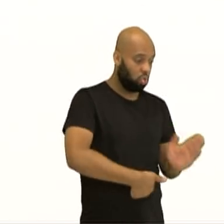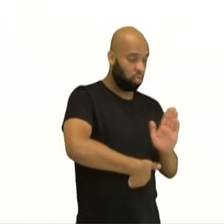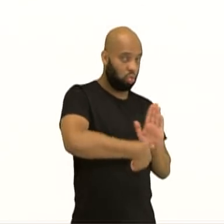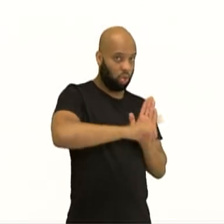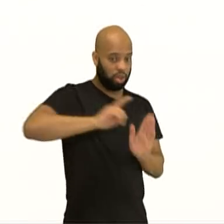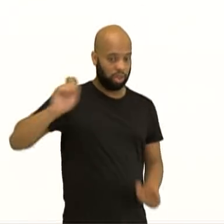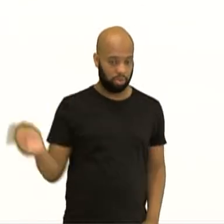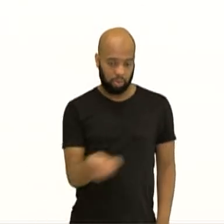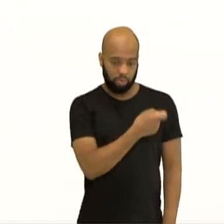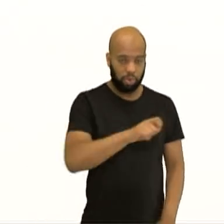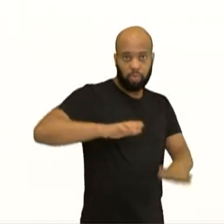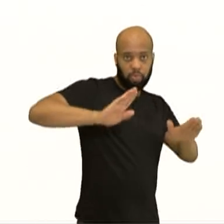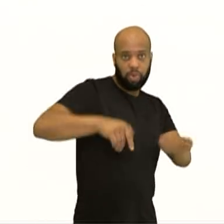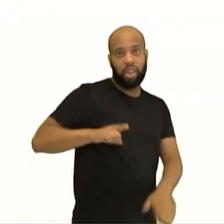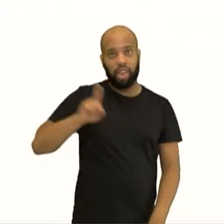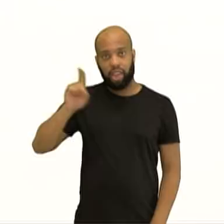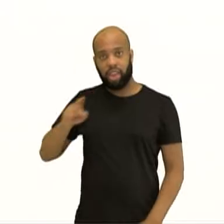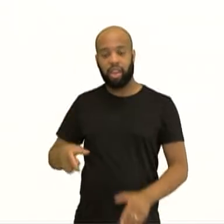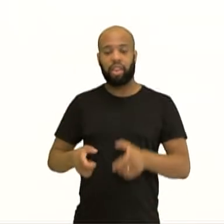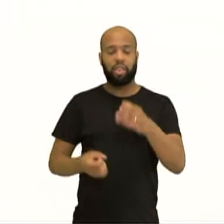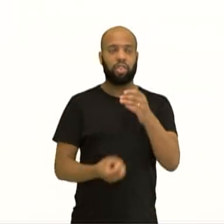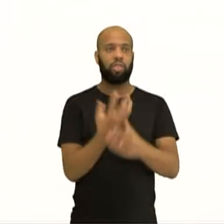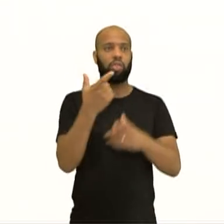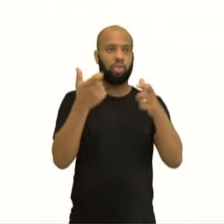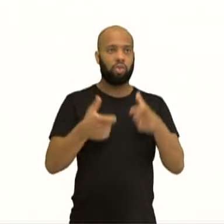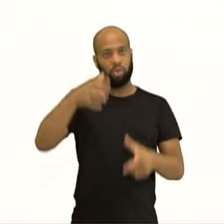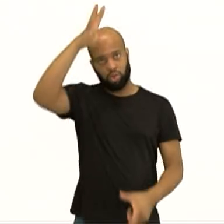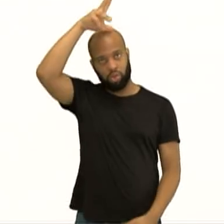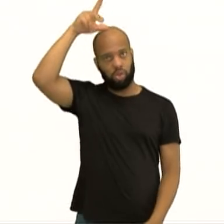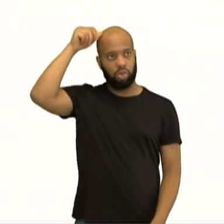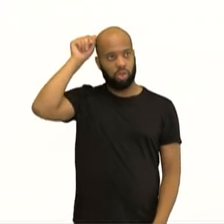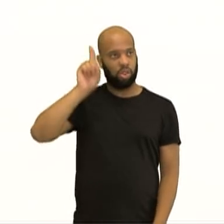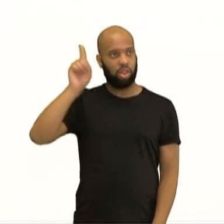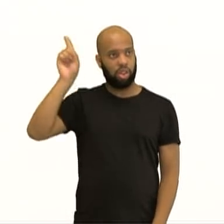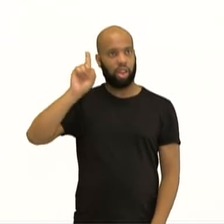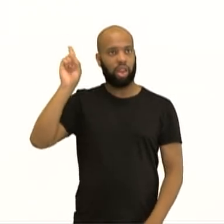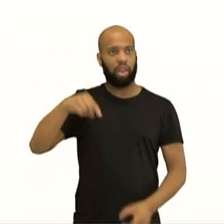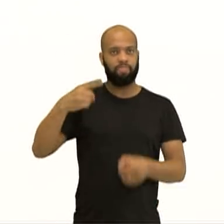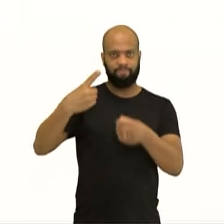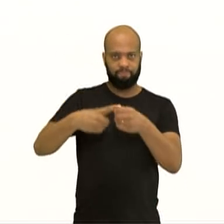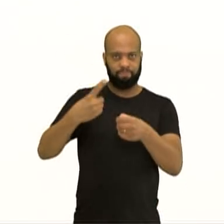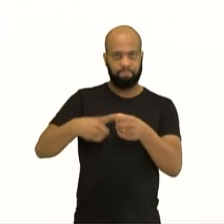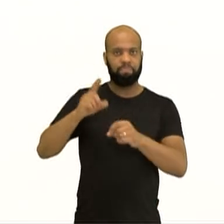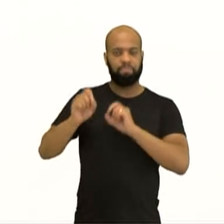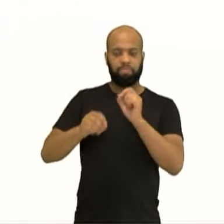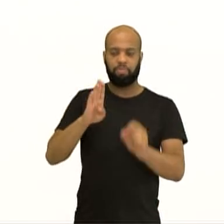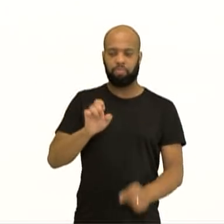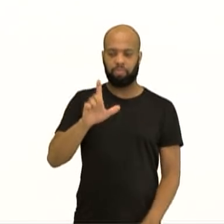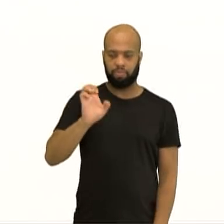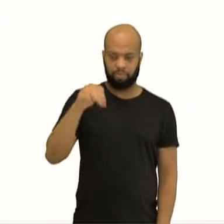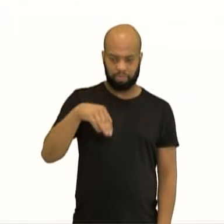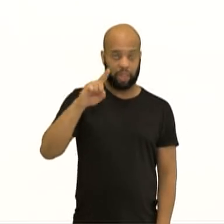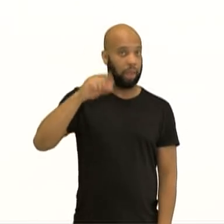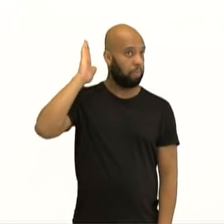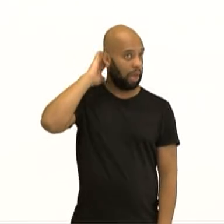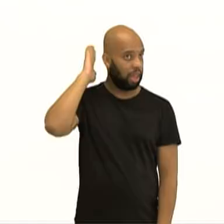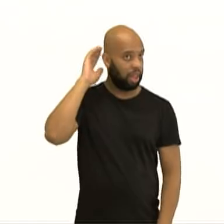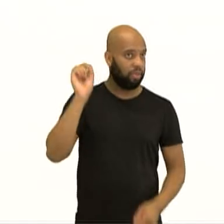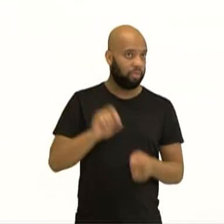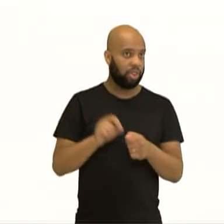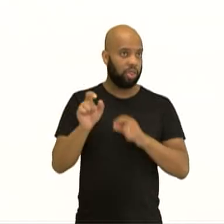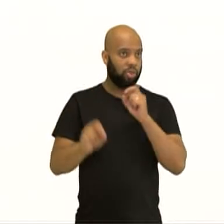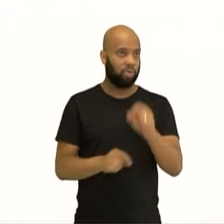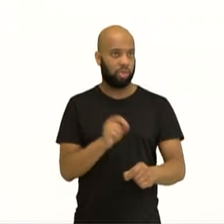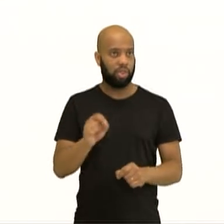foi criado na Amazônia, lá, né? Em Belém. Então, ele colocou a manga igual a bolinha,